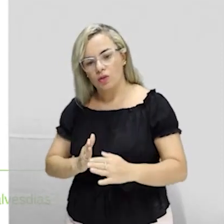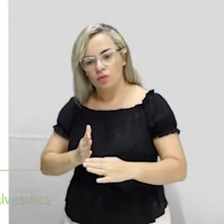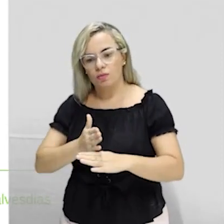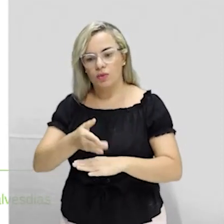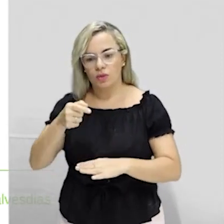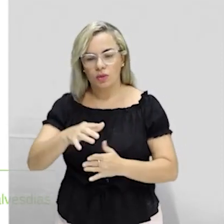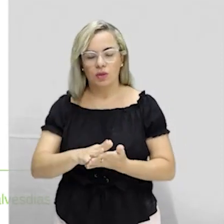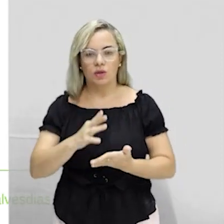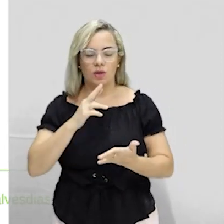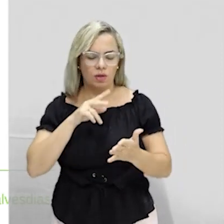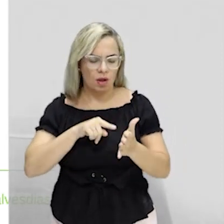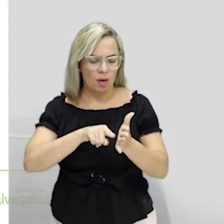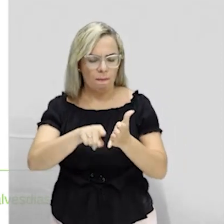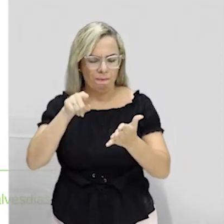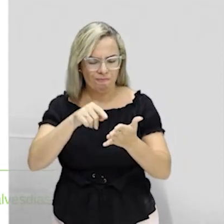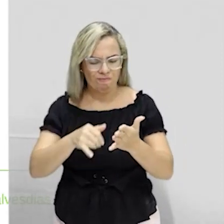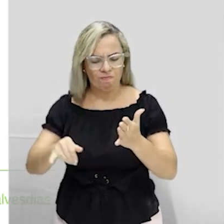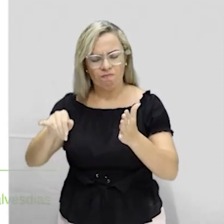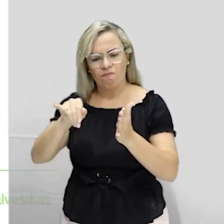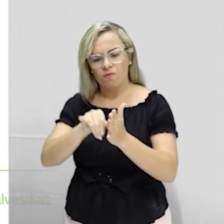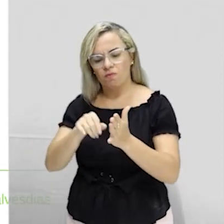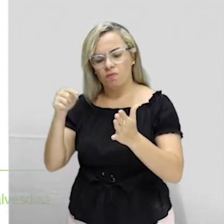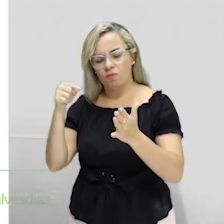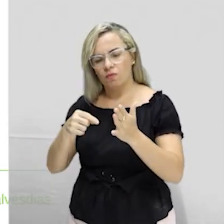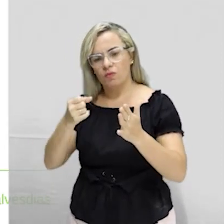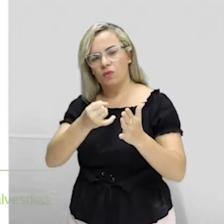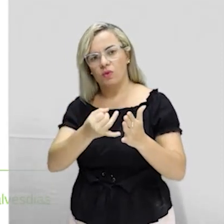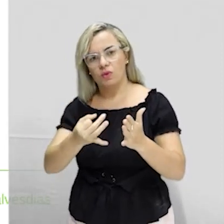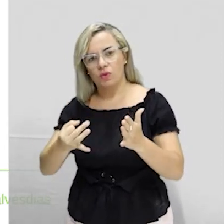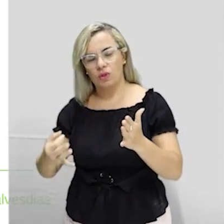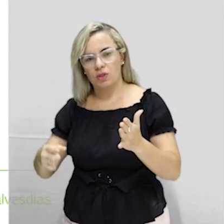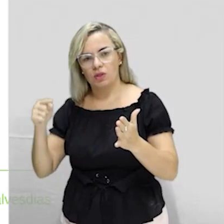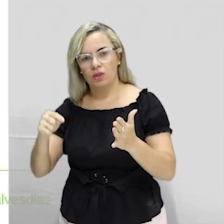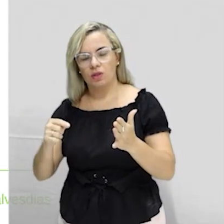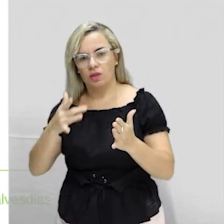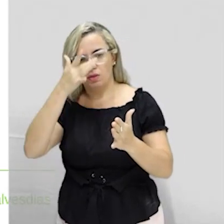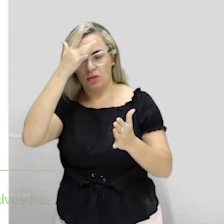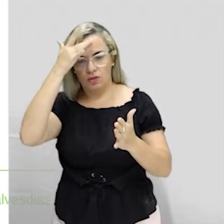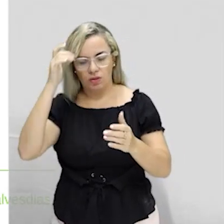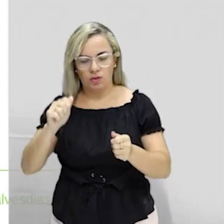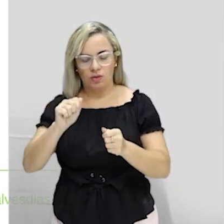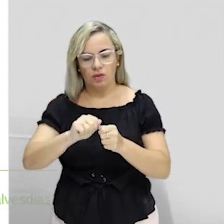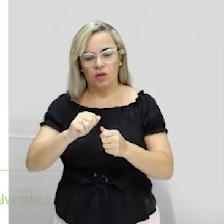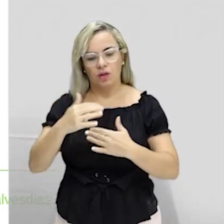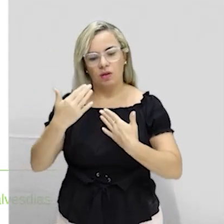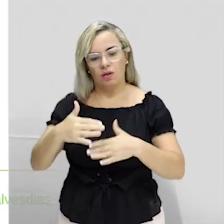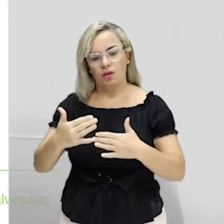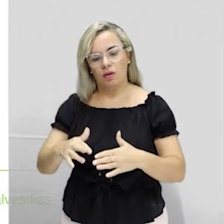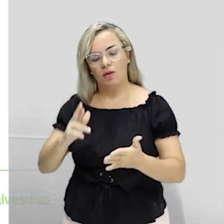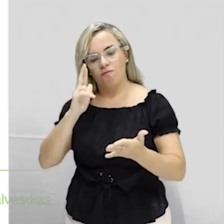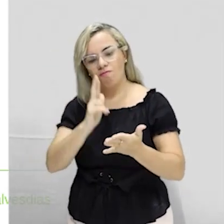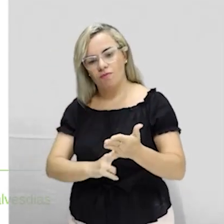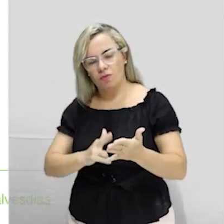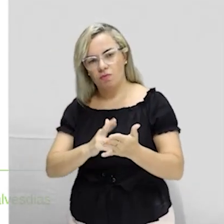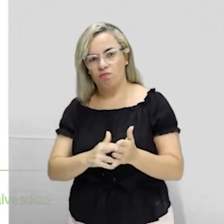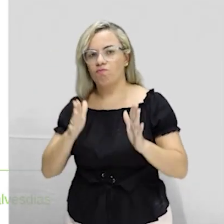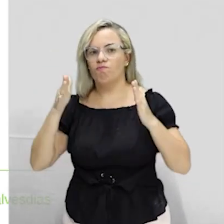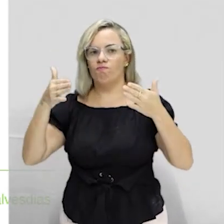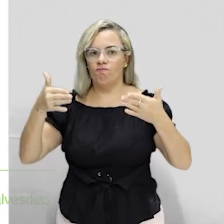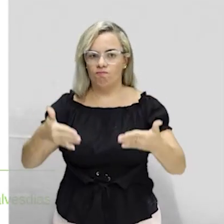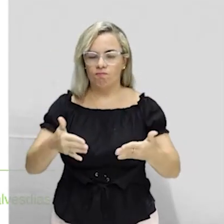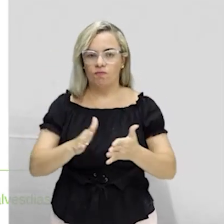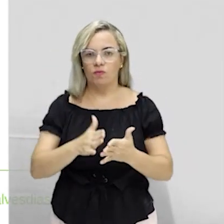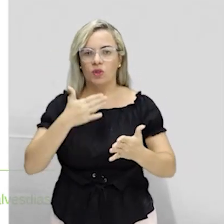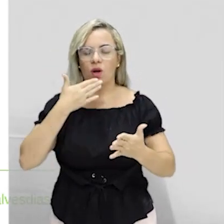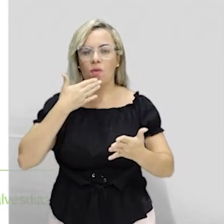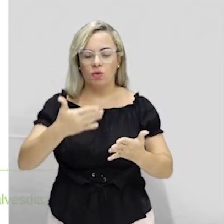ele quer que nós identifiquemos quantos foram os candidatos o quê? Reprovados. Então, vamos ficar atentos ao que está